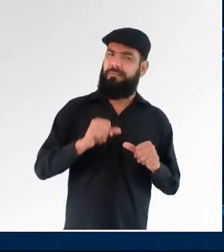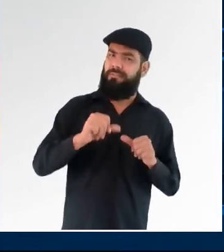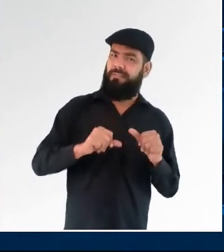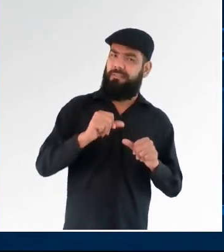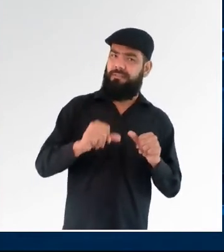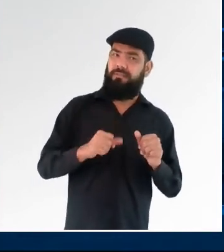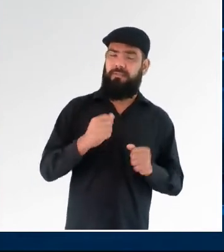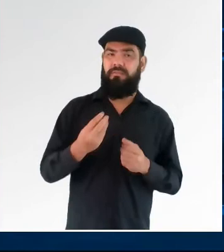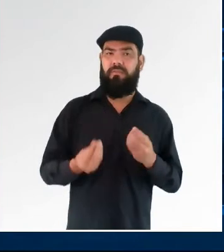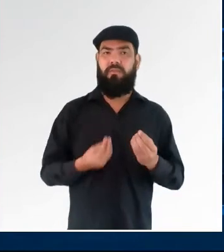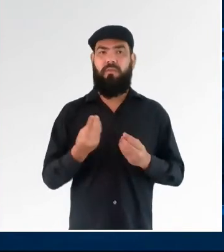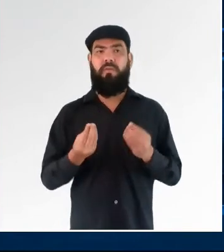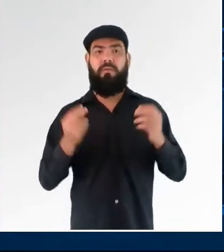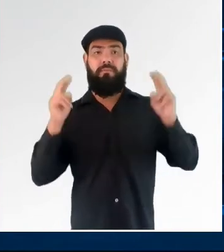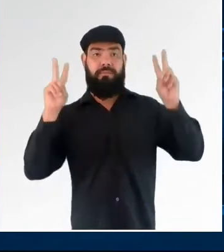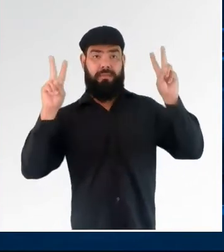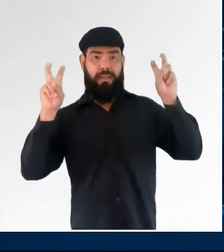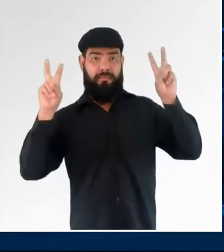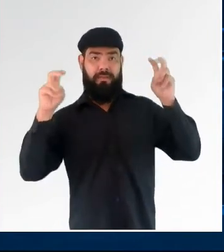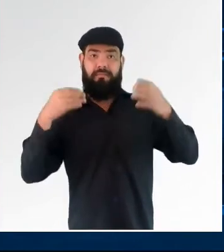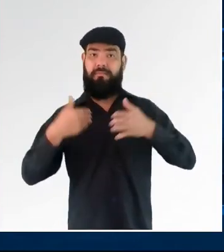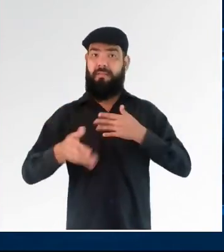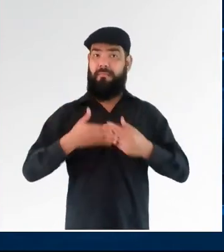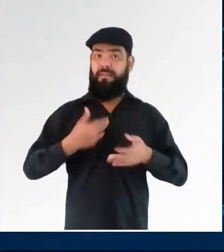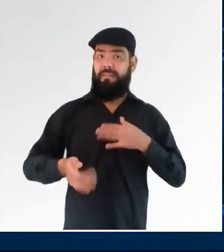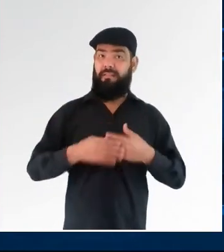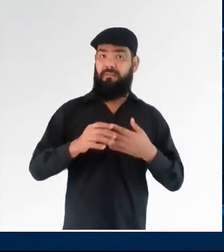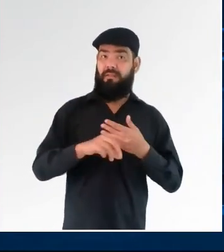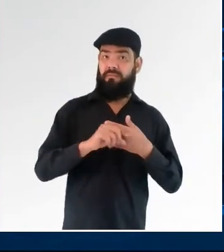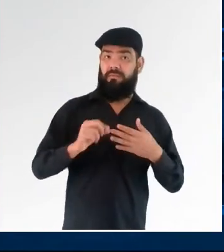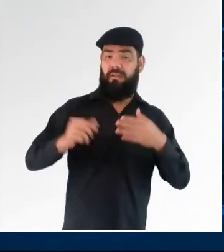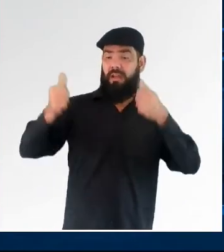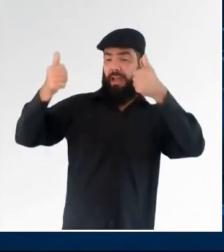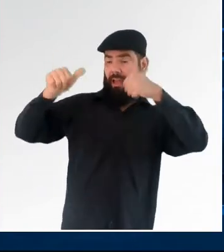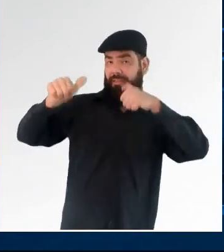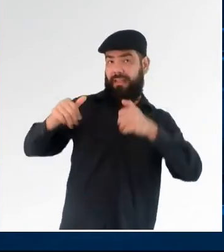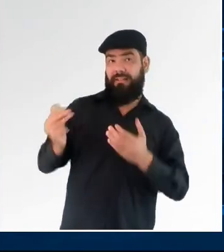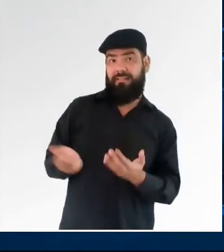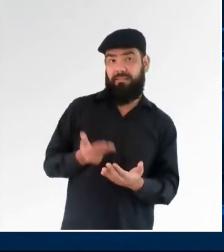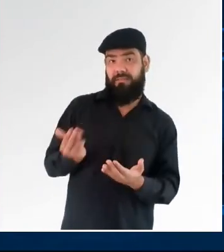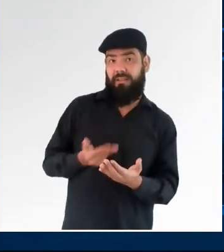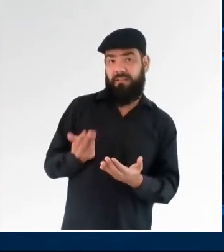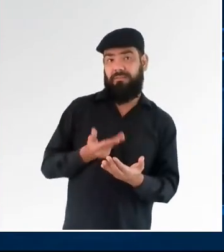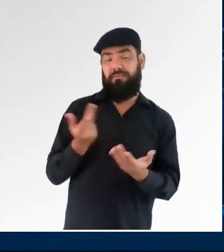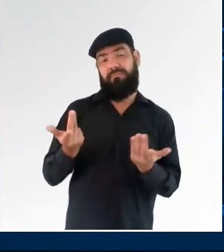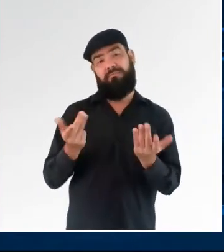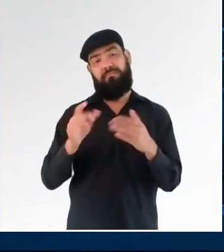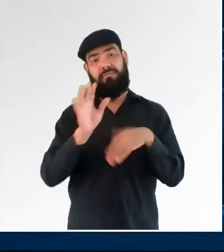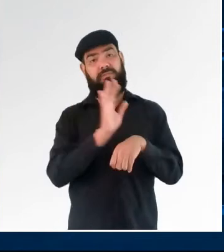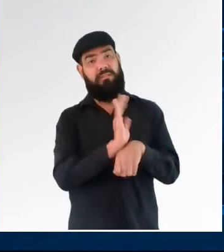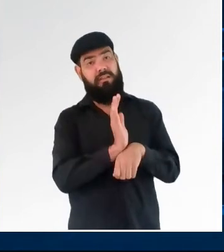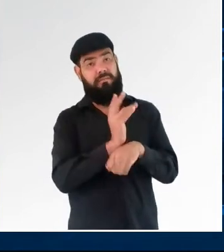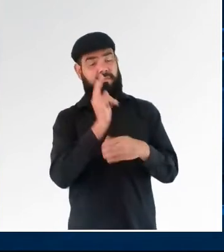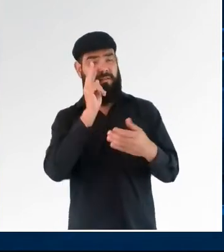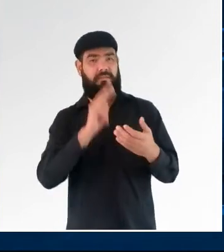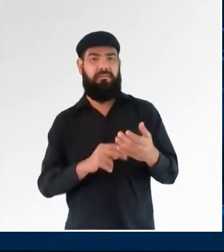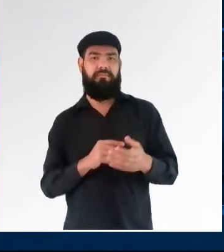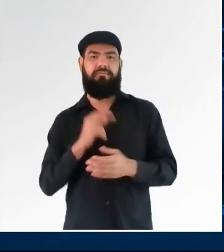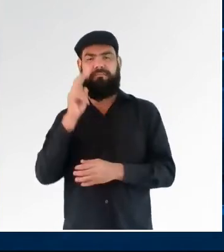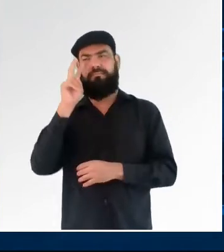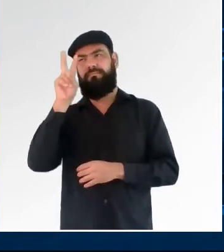tema, vai depender do autor. A análise da obra que você está analisando. Construção da